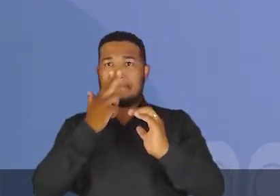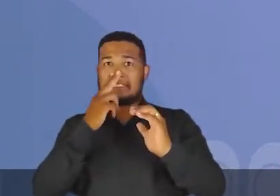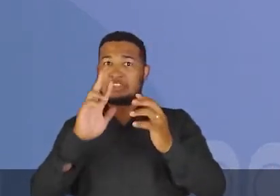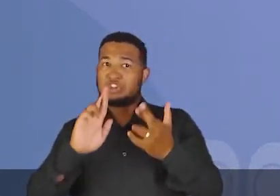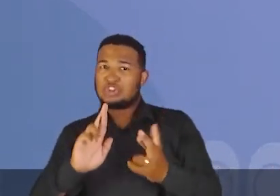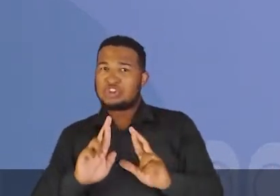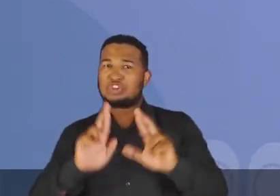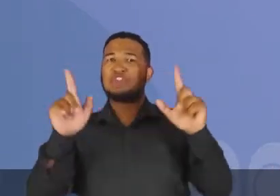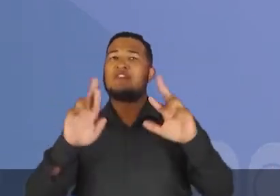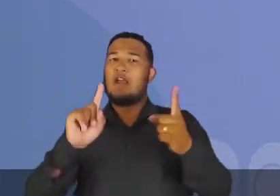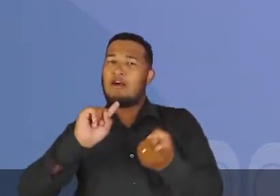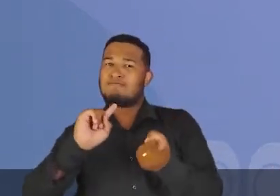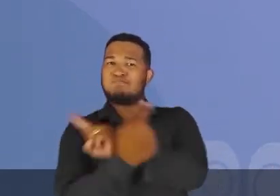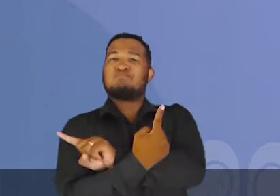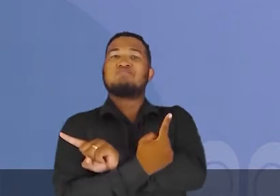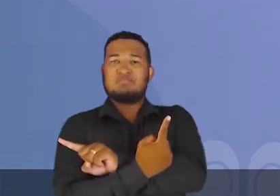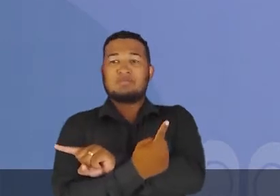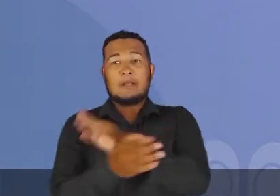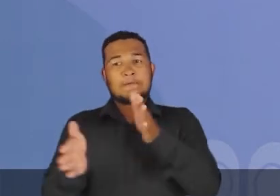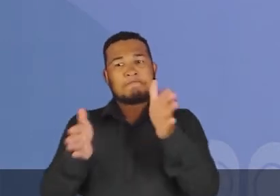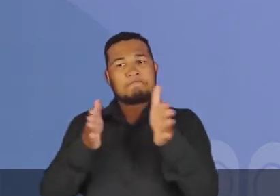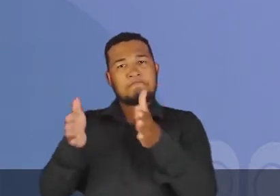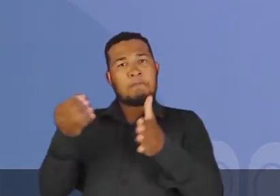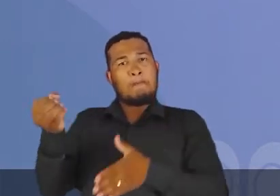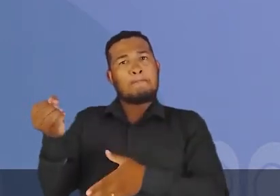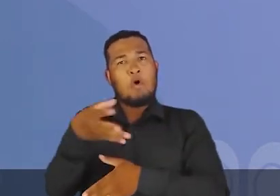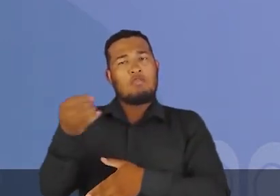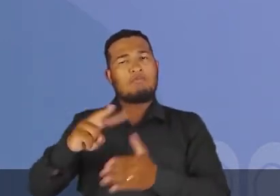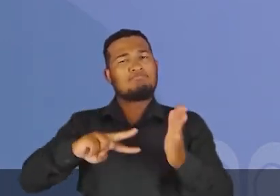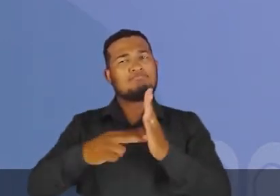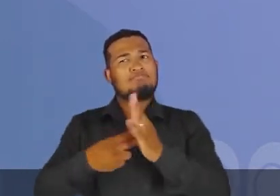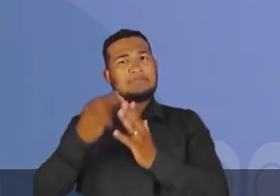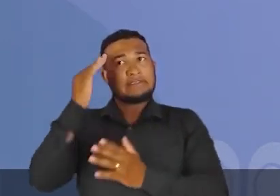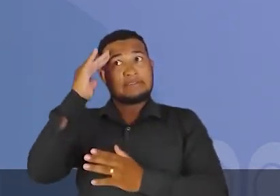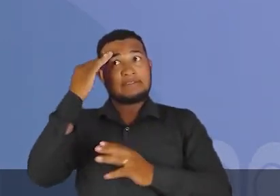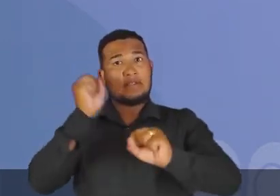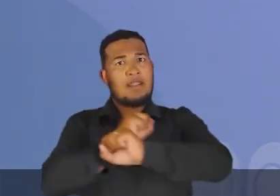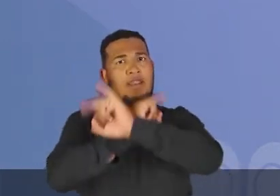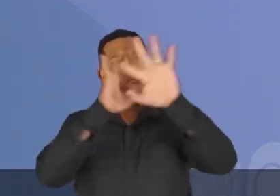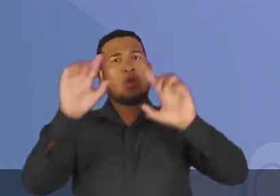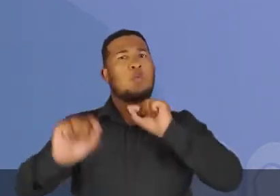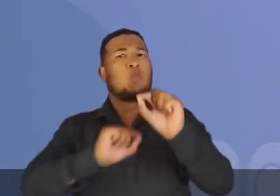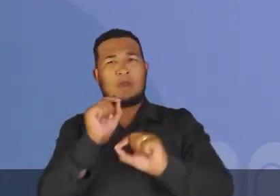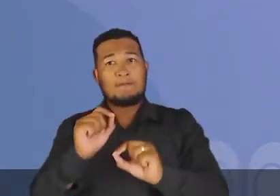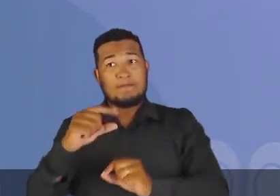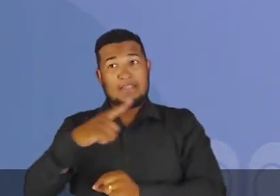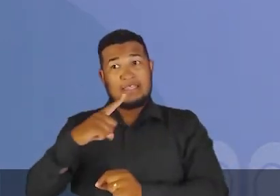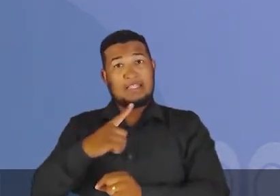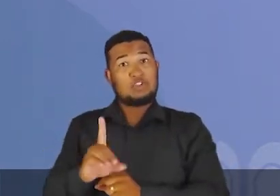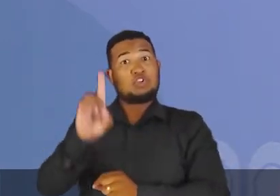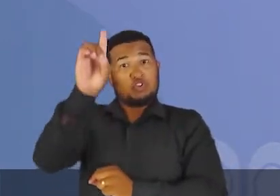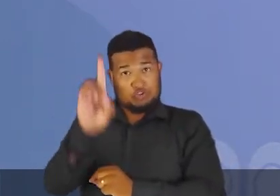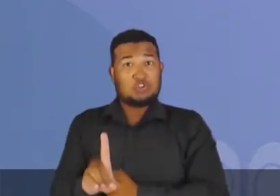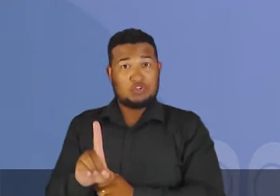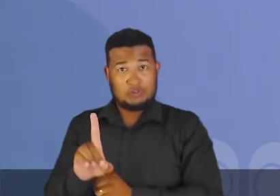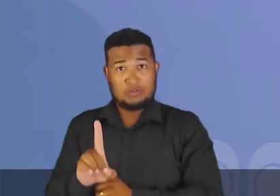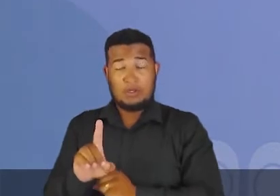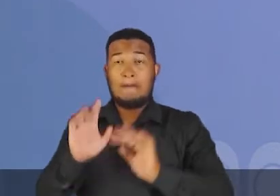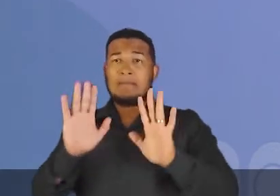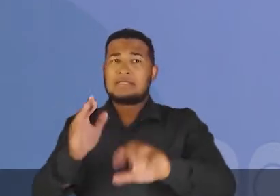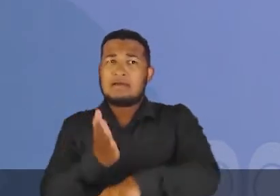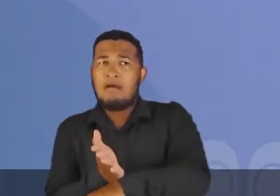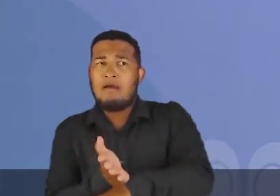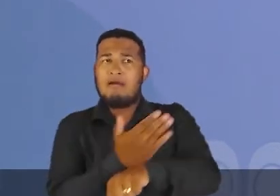inverte. Na modernidade, surge o entendimento de que possuímos direitos